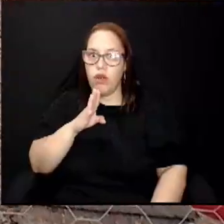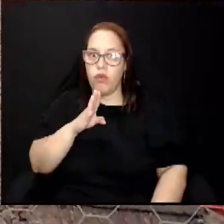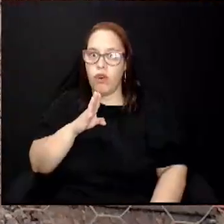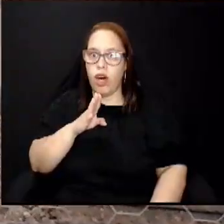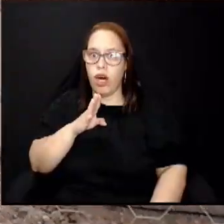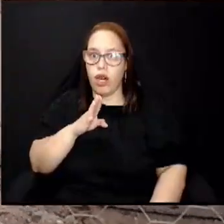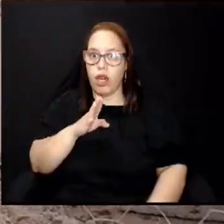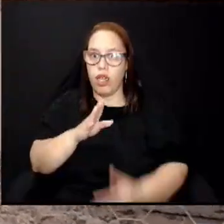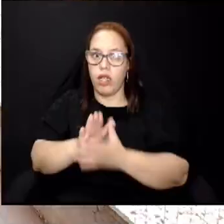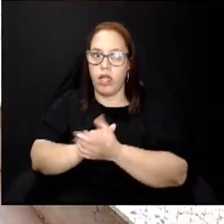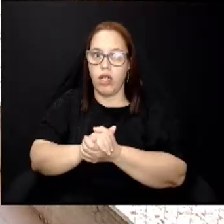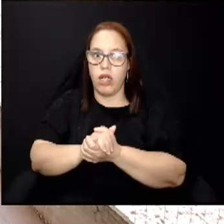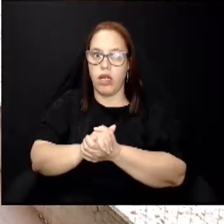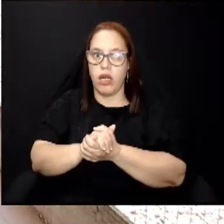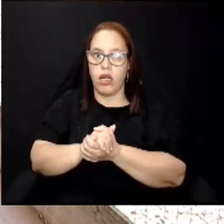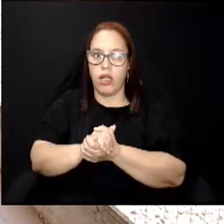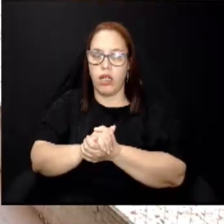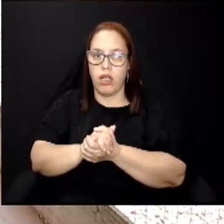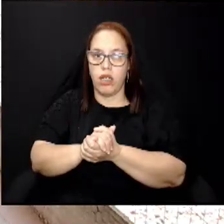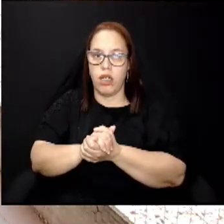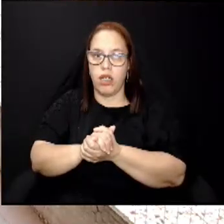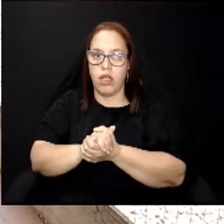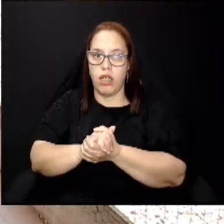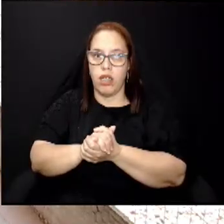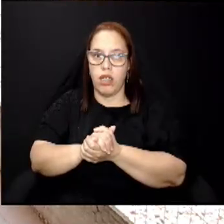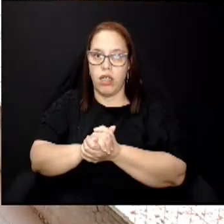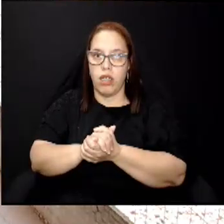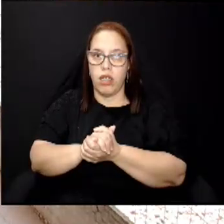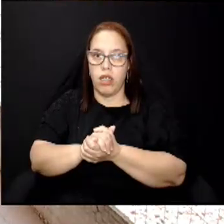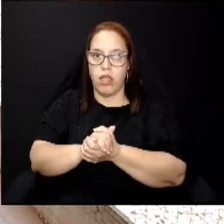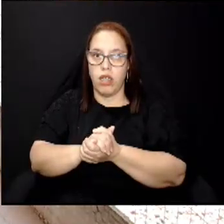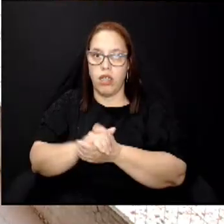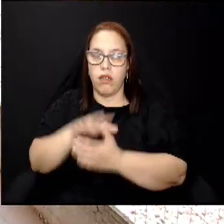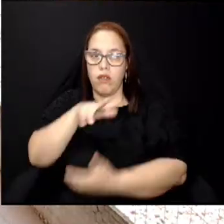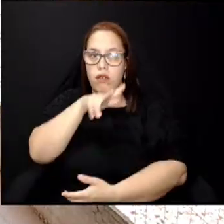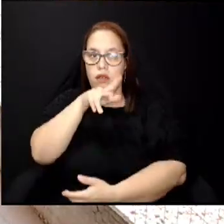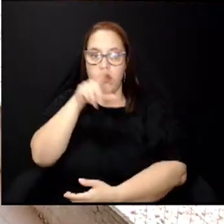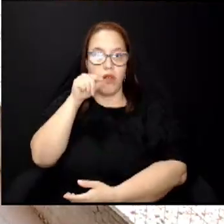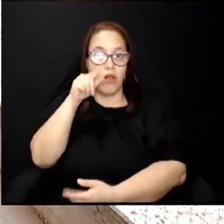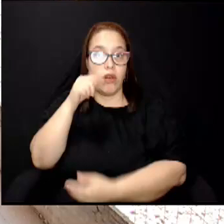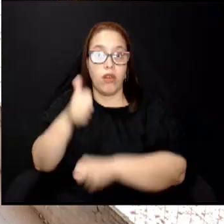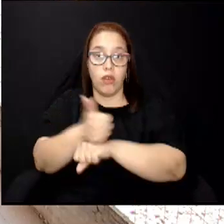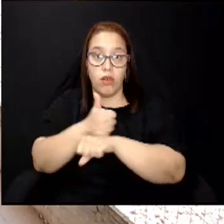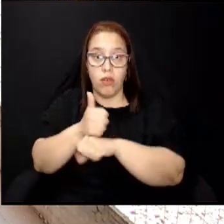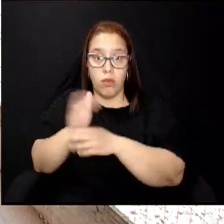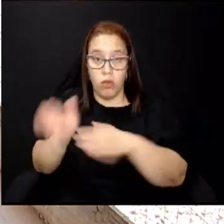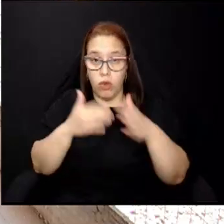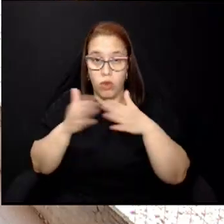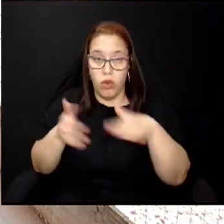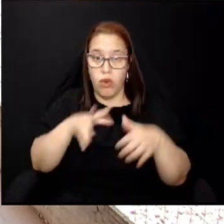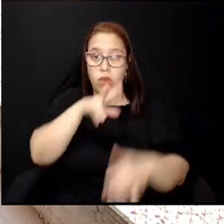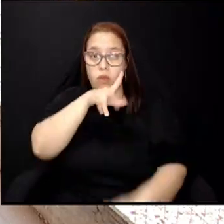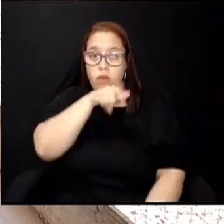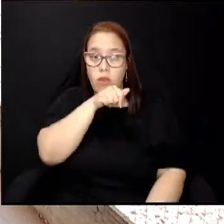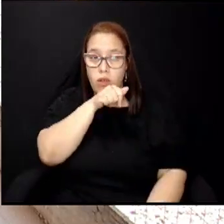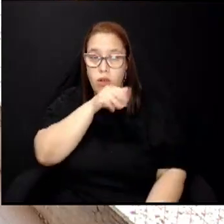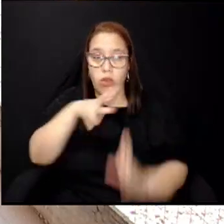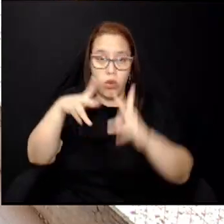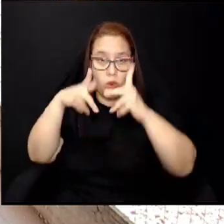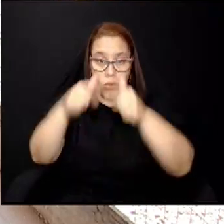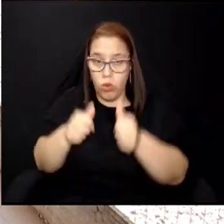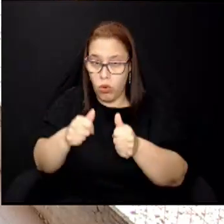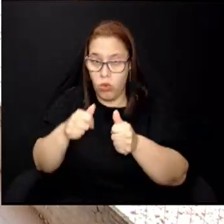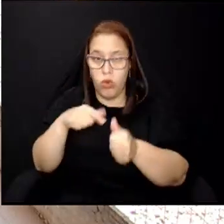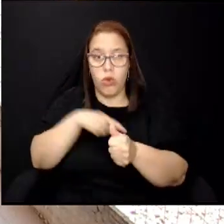raças. Né? Das aves de produção, acho que é dos animais todos, né, que a gente tem como